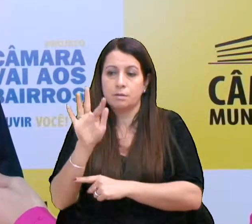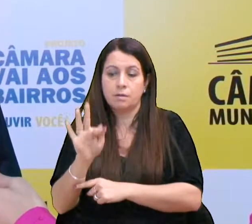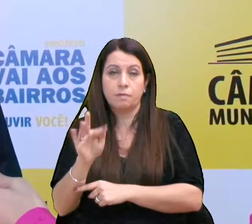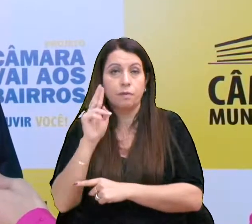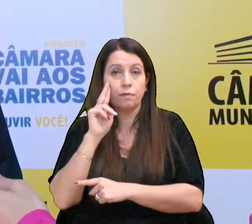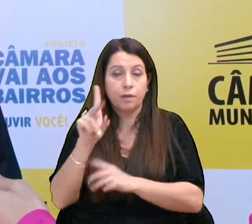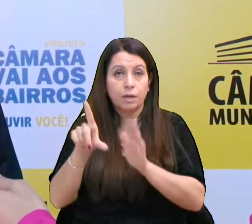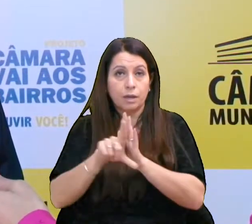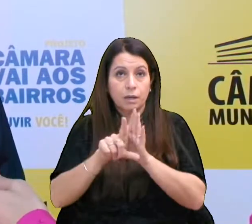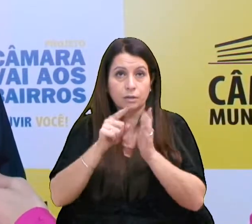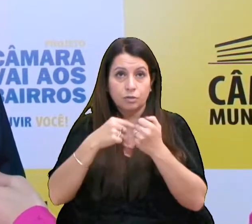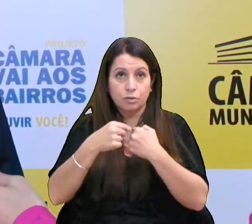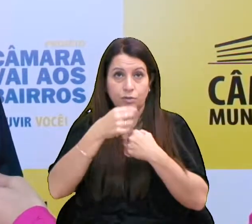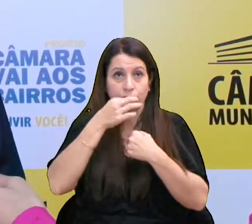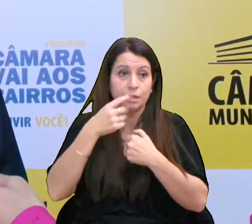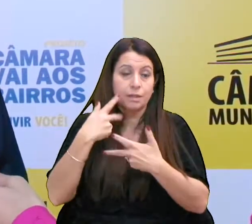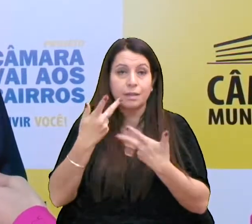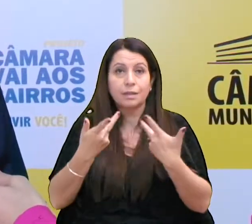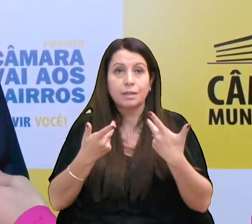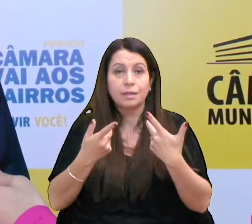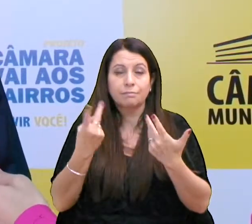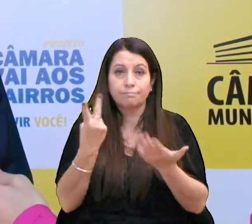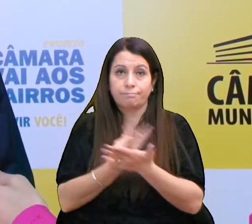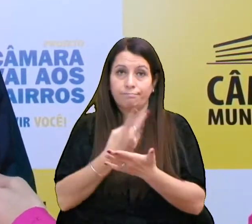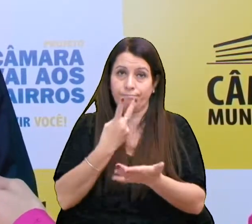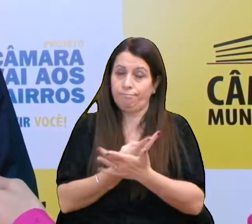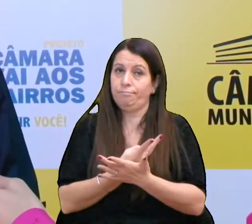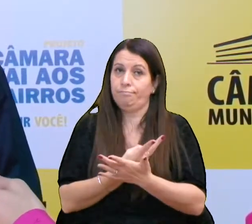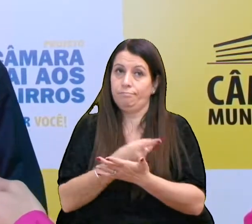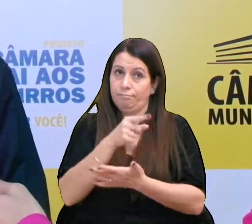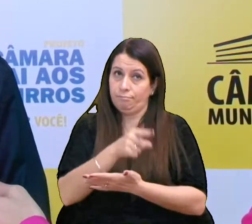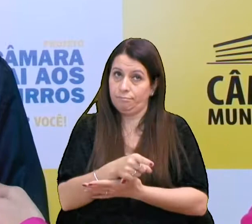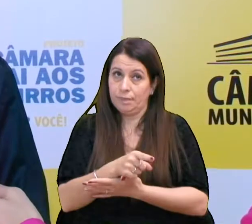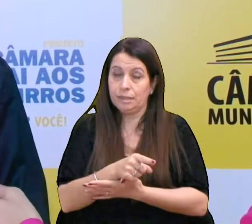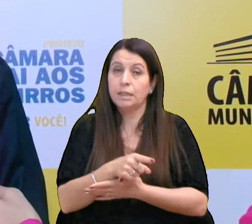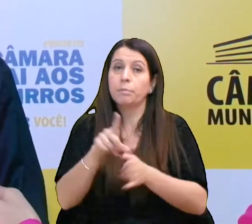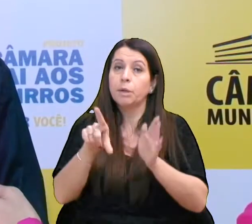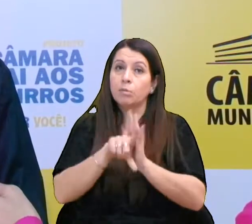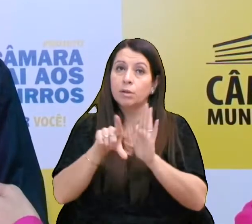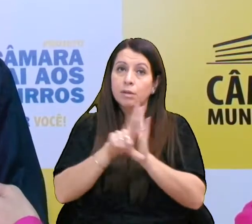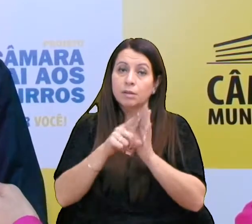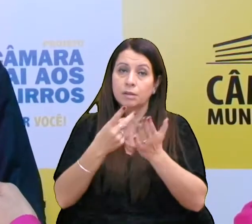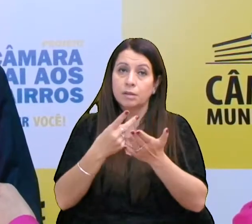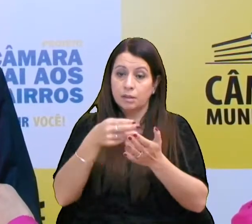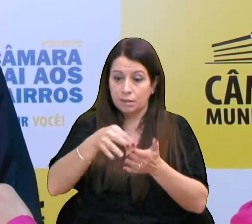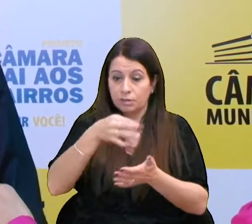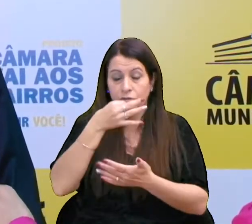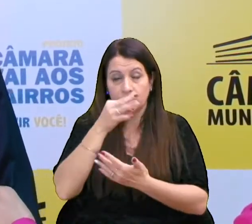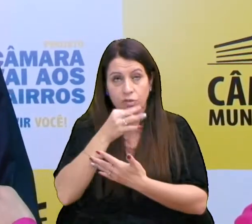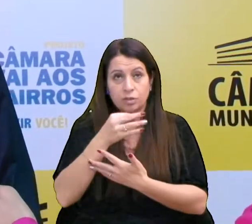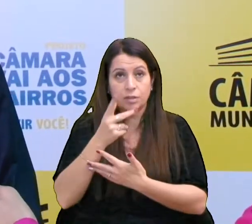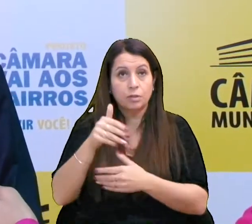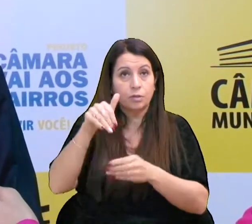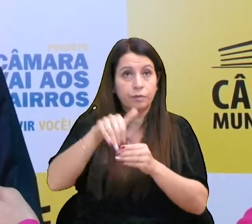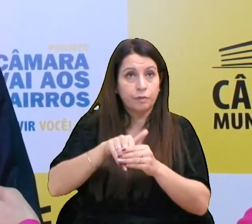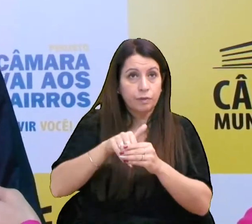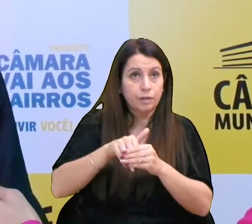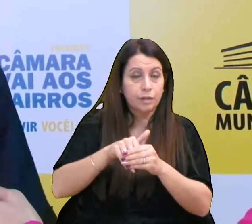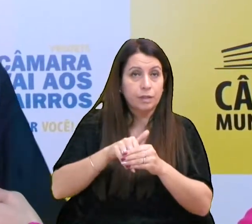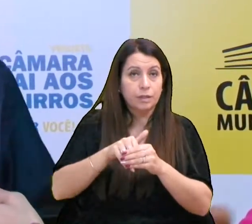lei orgânica do município até um flagrante equívoco e pela lei orgânica do município ao votar a admissibilidade